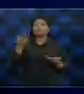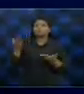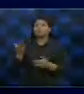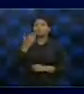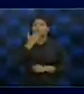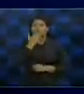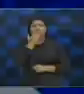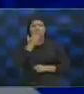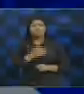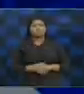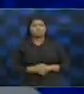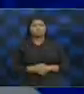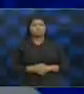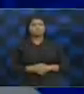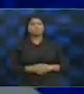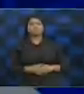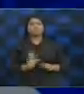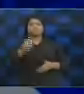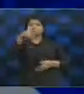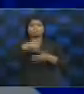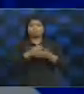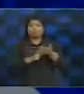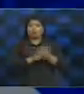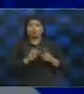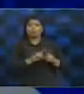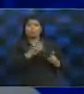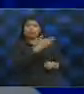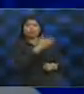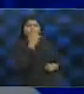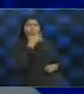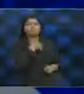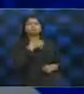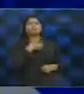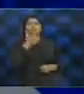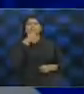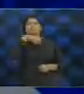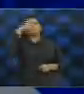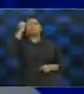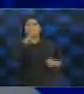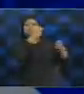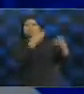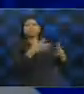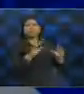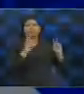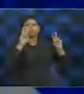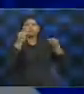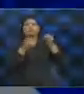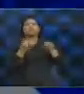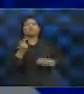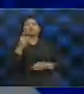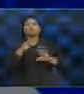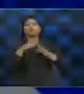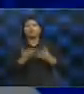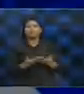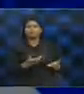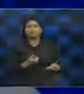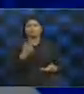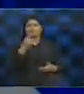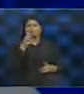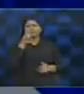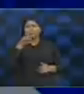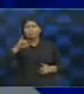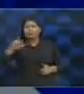candidato Arthur Neto. Nem houve eleição, o candidato se sente eleito, já superfaturou o custo de uma creche. Não é nem perto de 5 milhões.